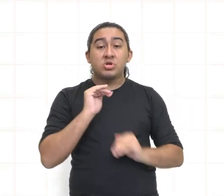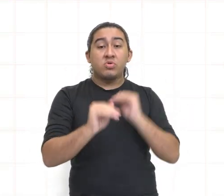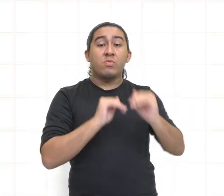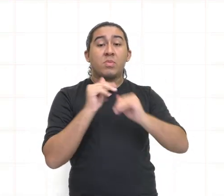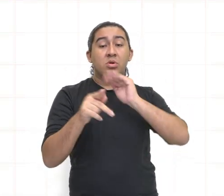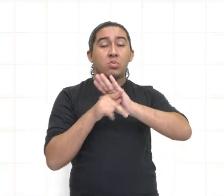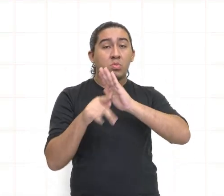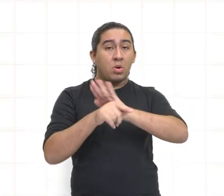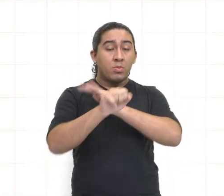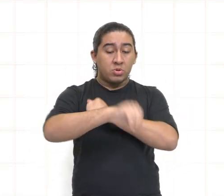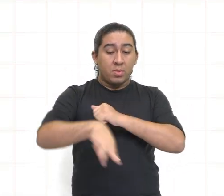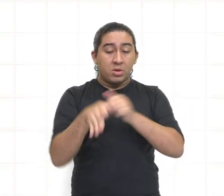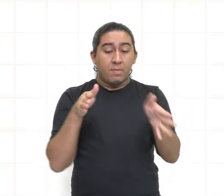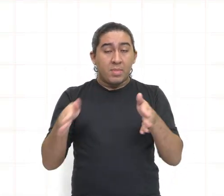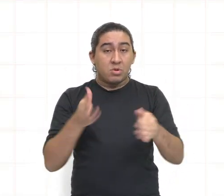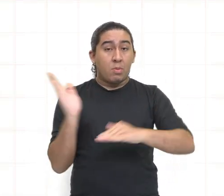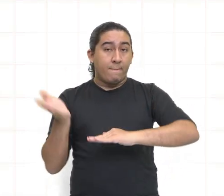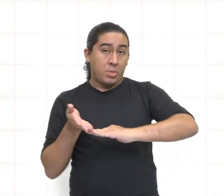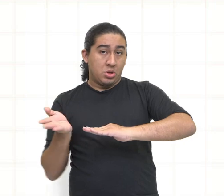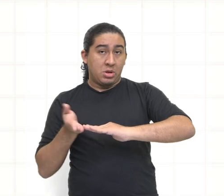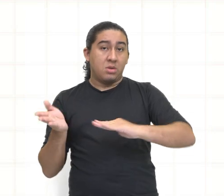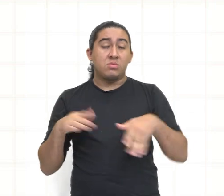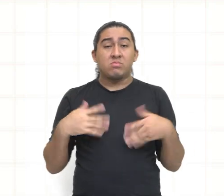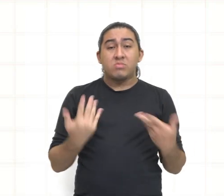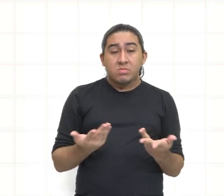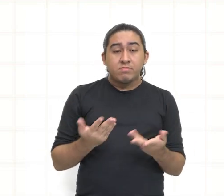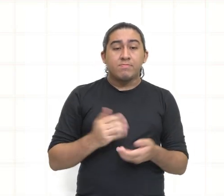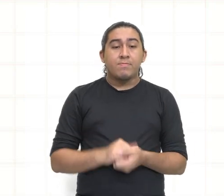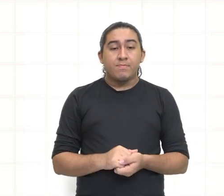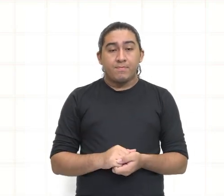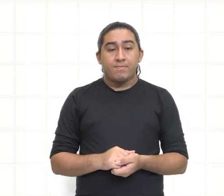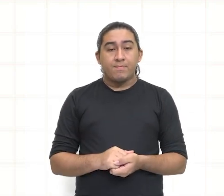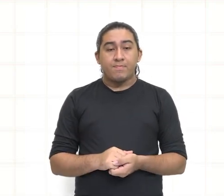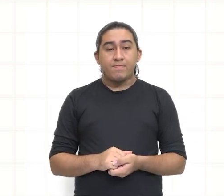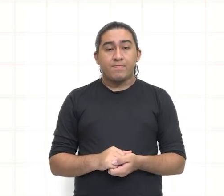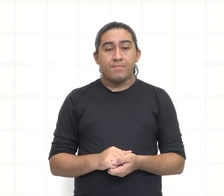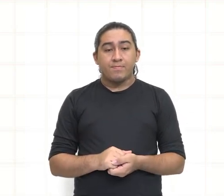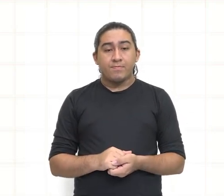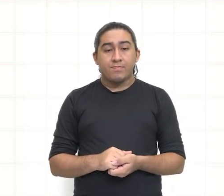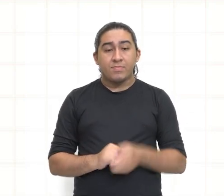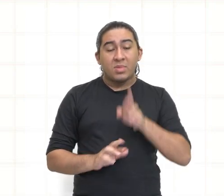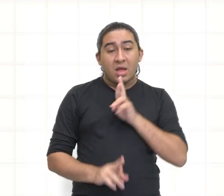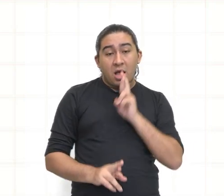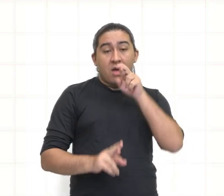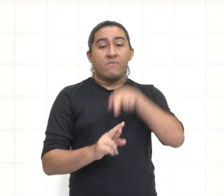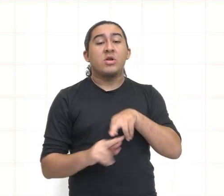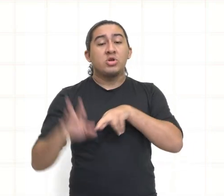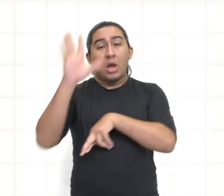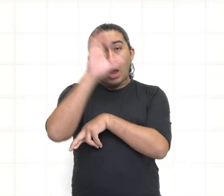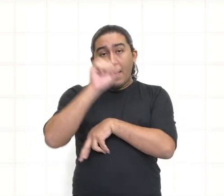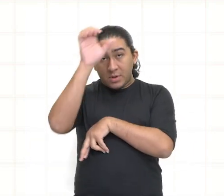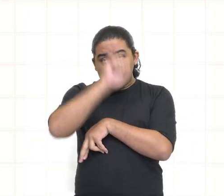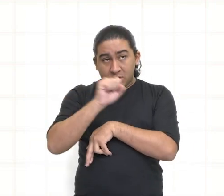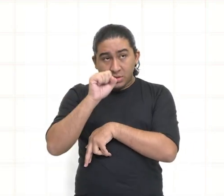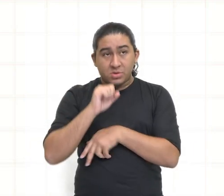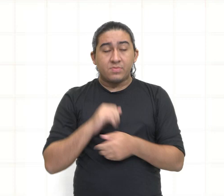desenvolvimentos da era digital. E aqui nós vamos verificar em relação à educação e